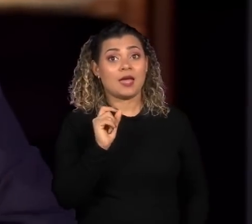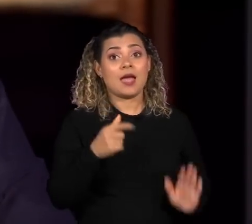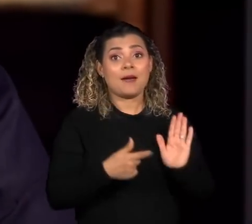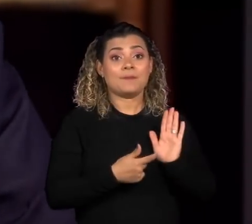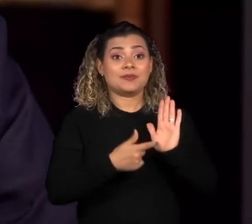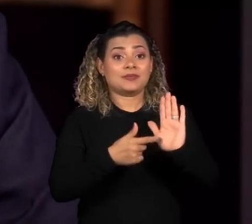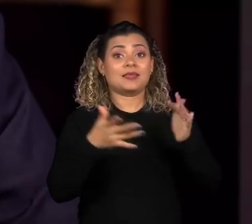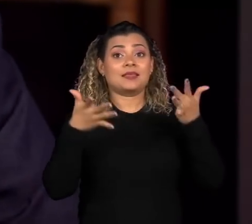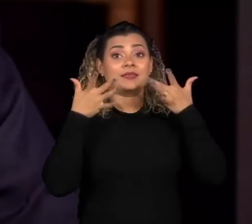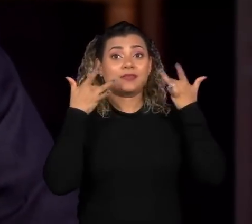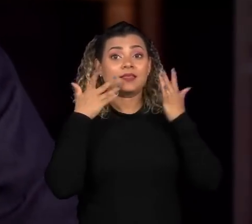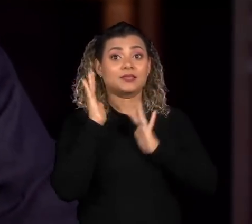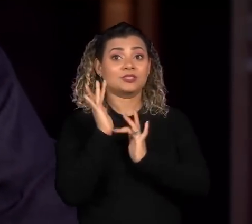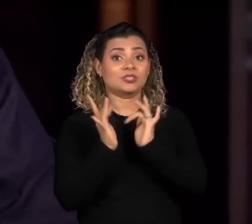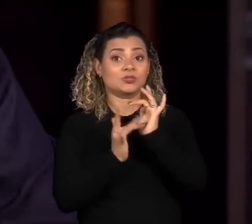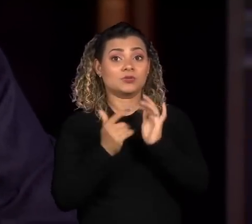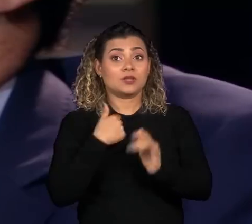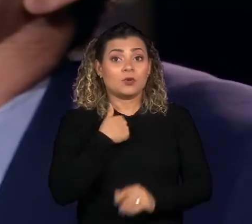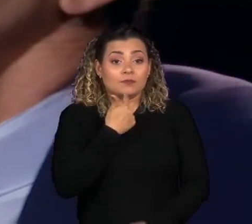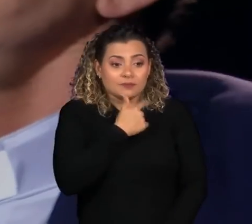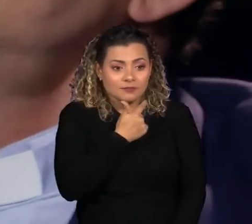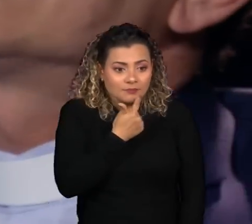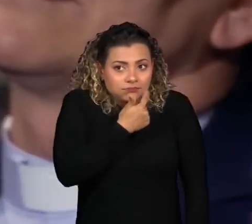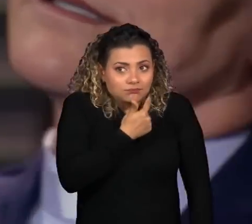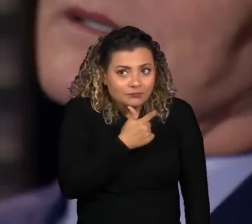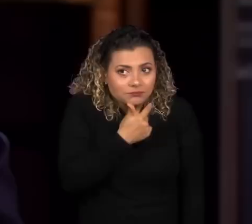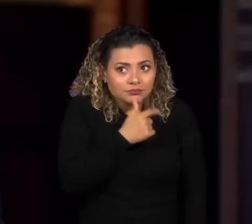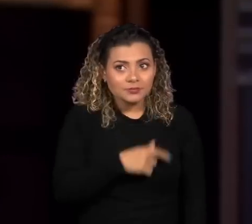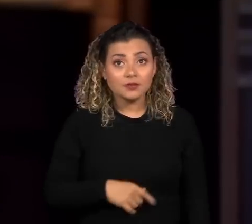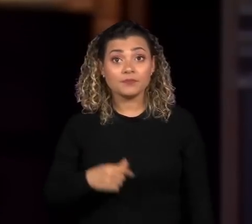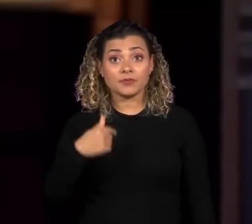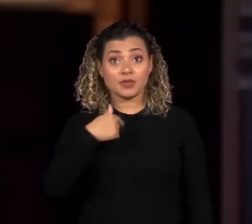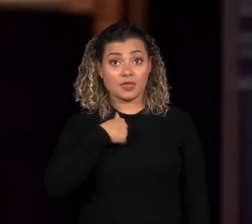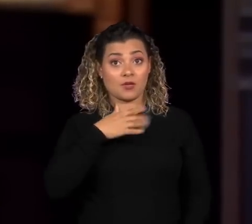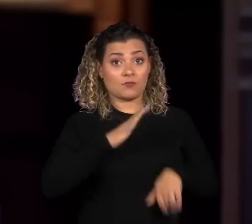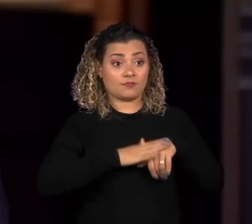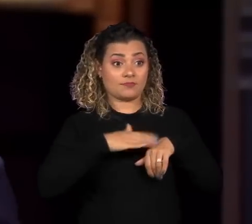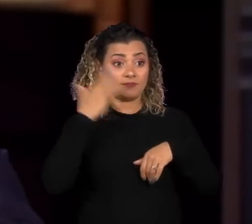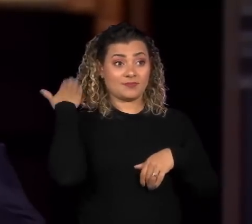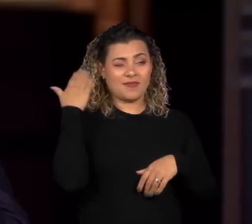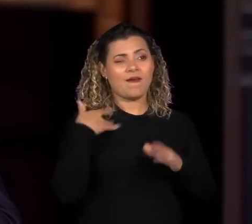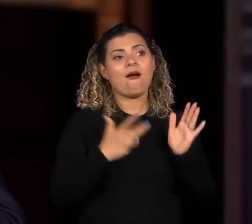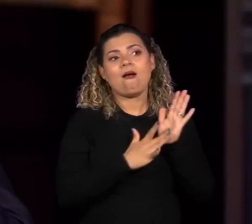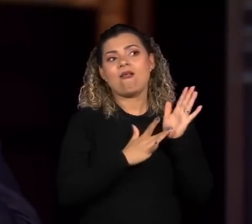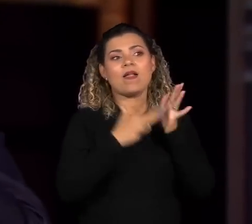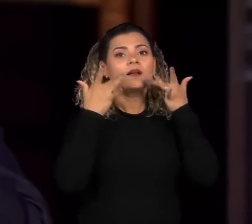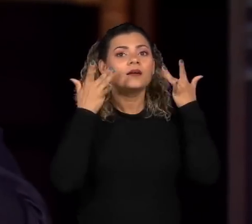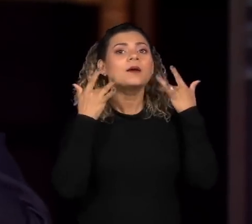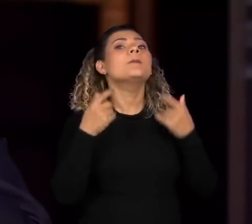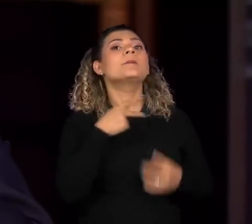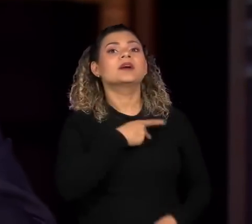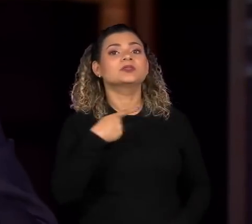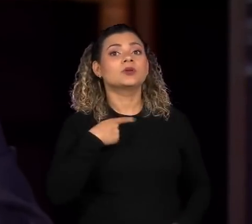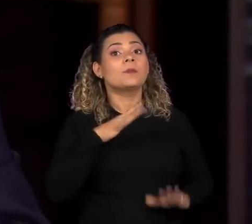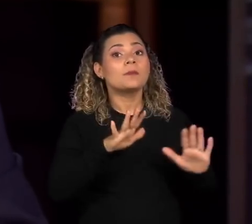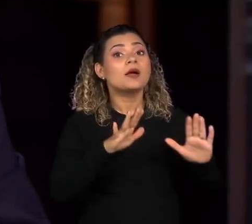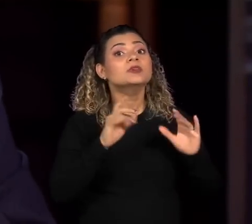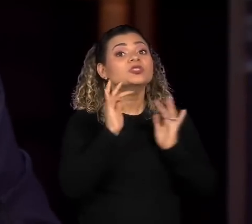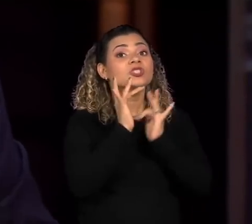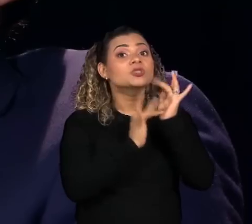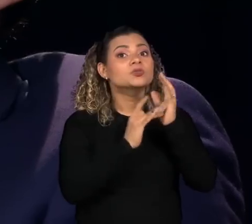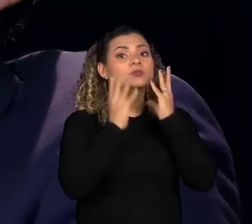a peça com Jesus. Ah, mas como assim? Eu era um dos pastores e Entendi. a barba de Jesus começou a